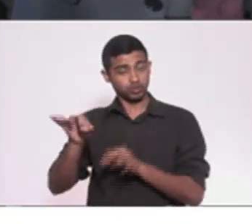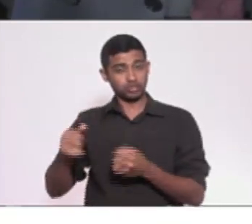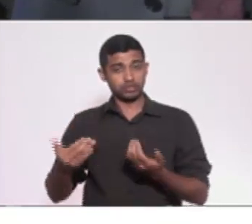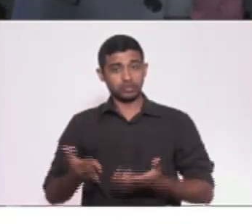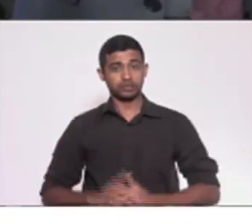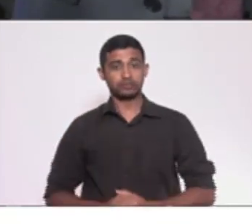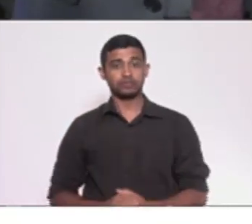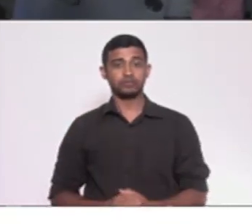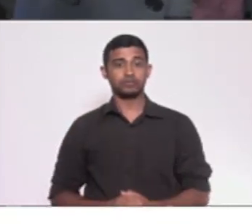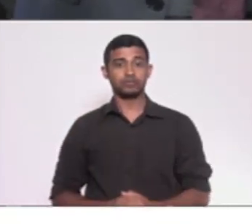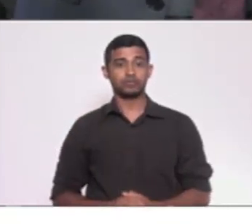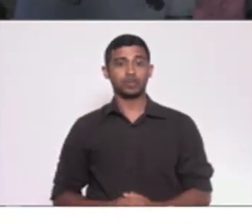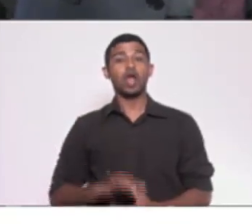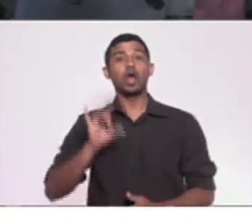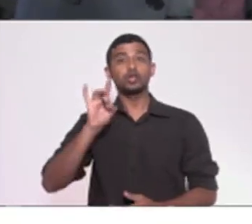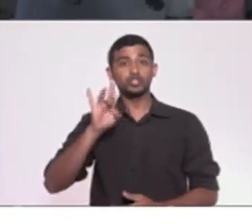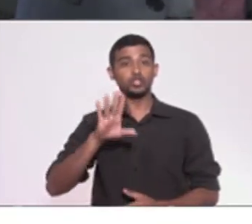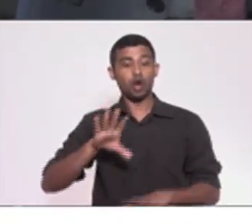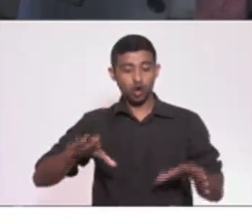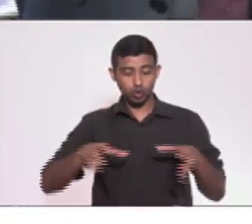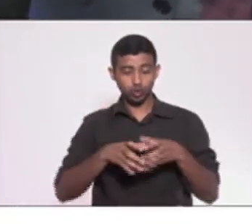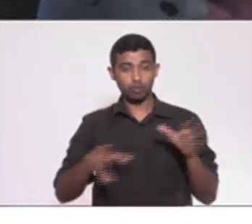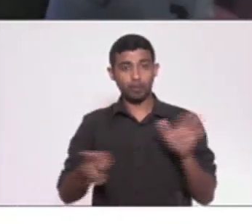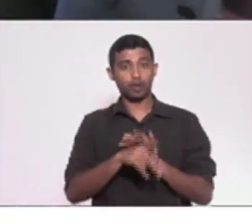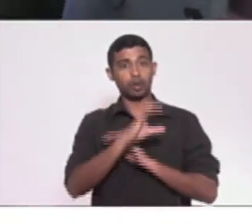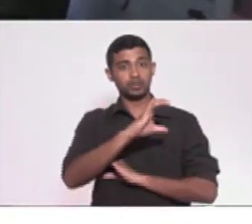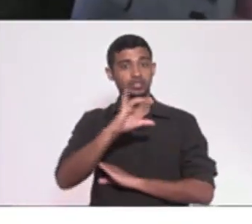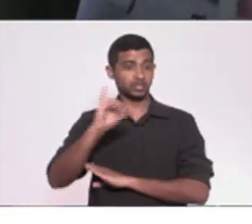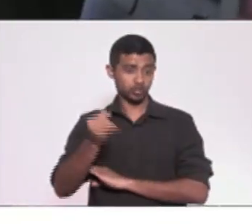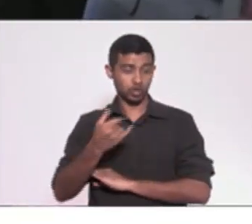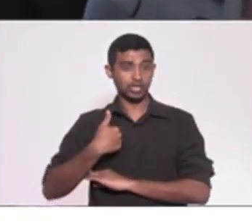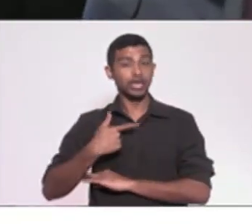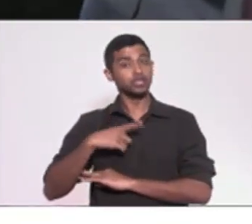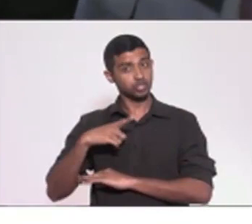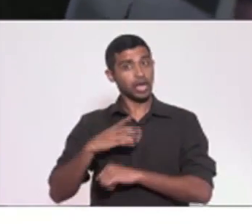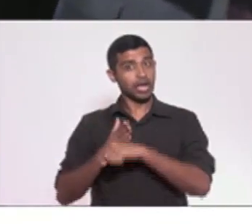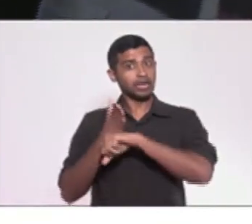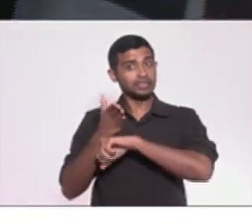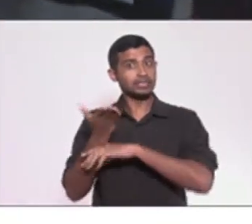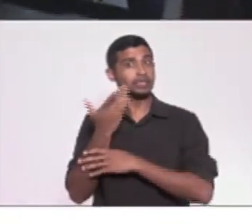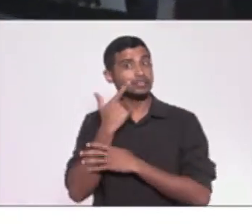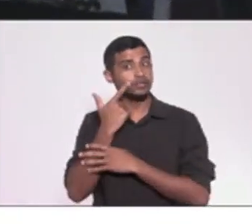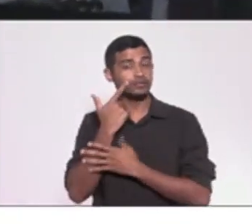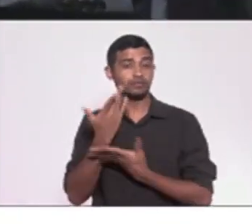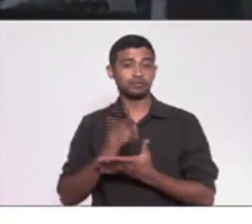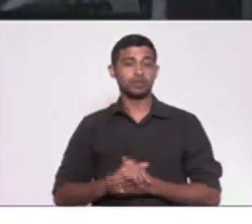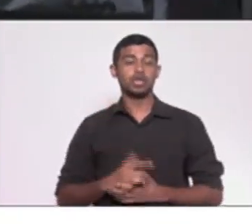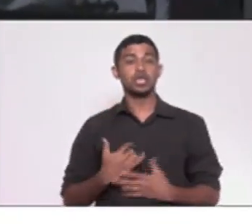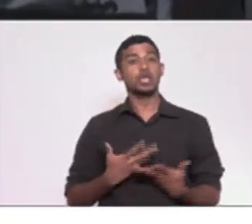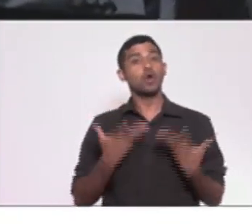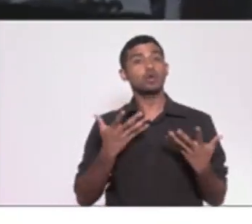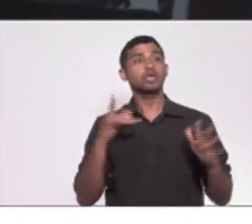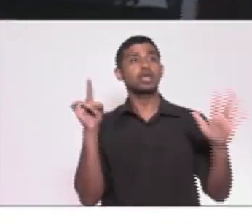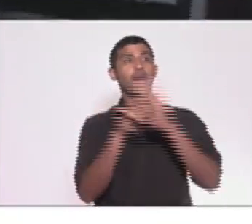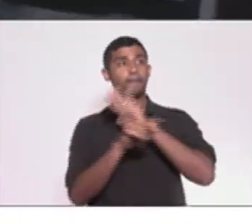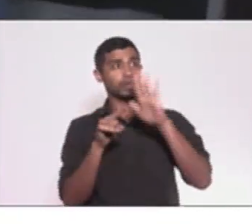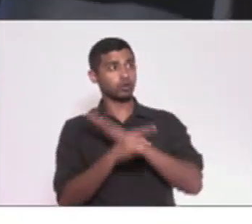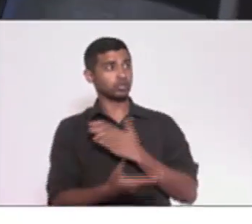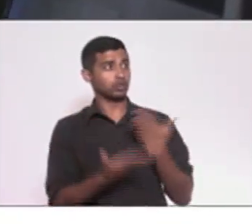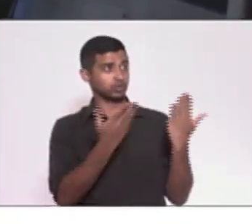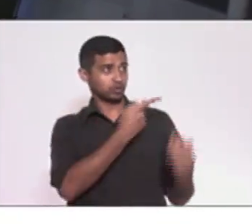e somente os membros da CCJ tiveram, eu queria fazer algumas indagações ao